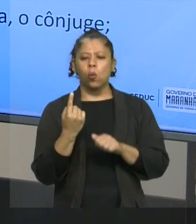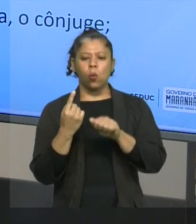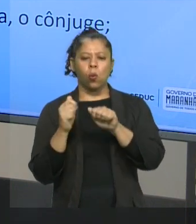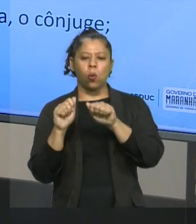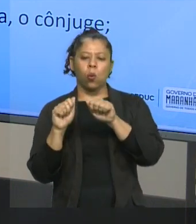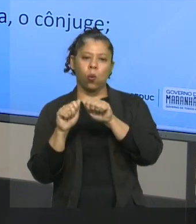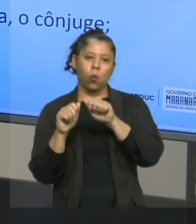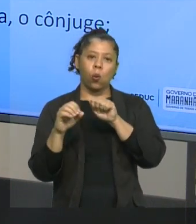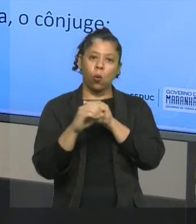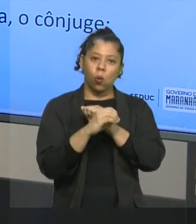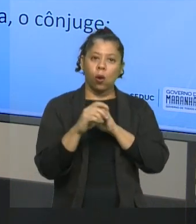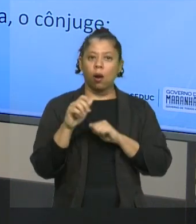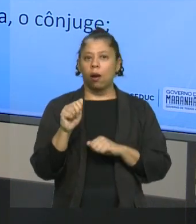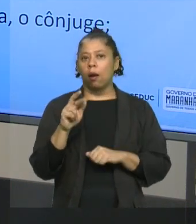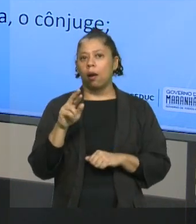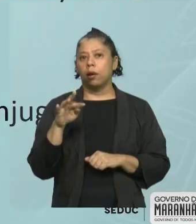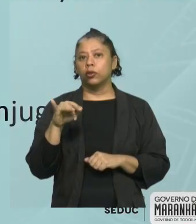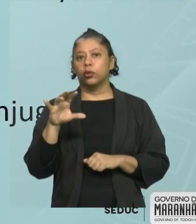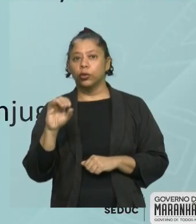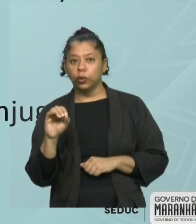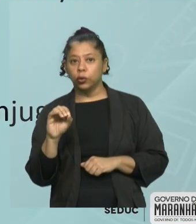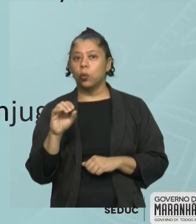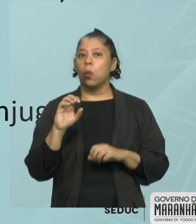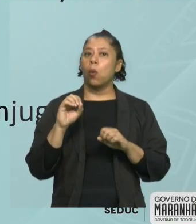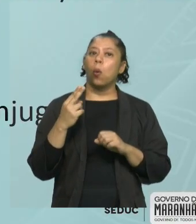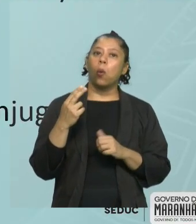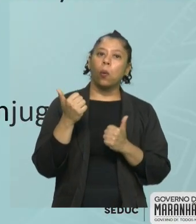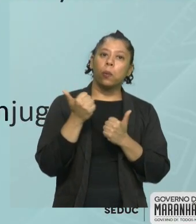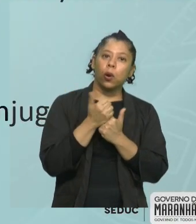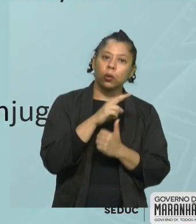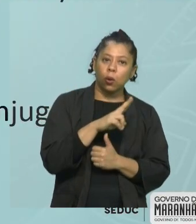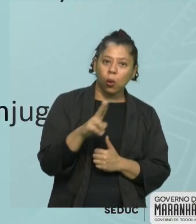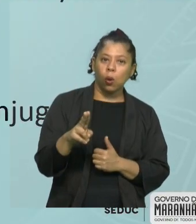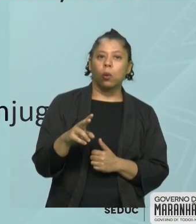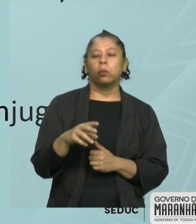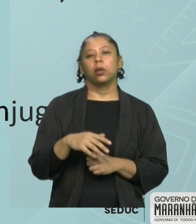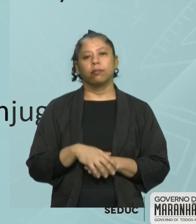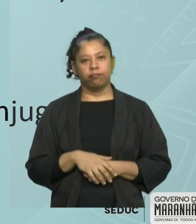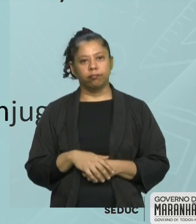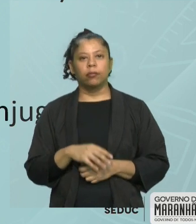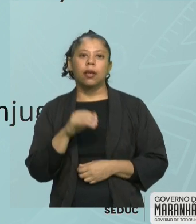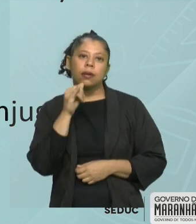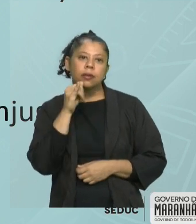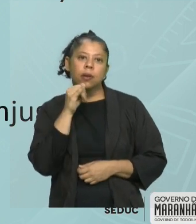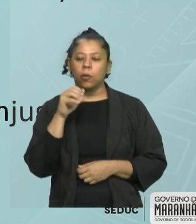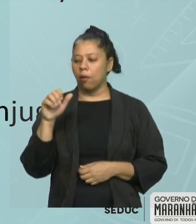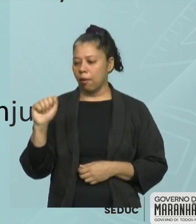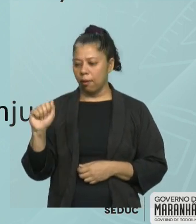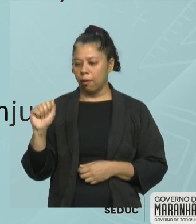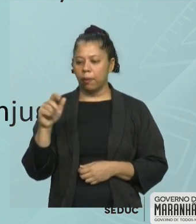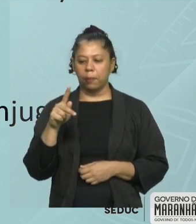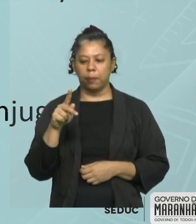pronome, adjetivo. Exemplo: a pianista, o pianista.